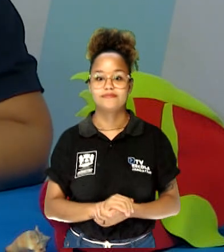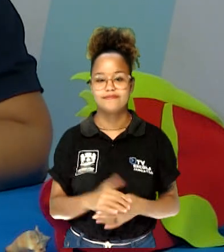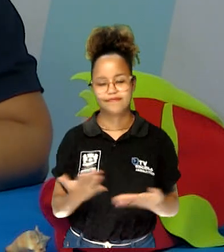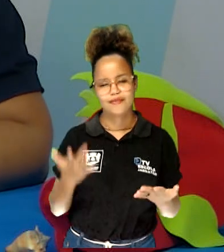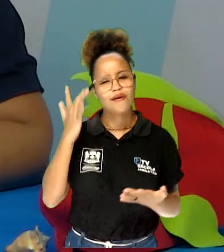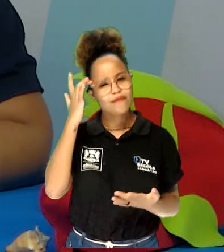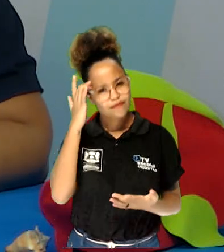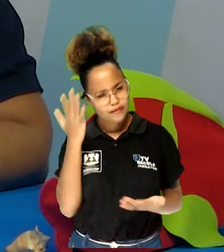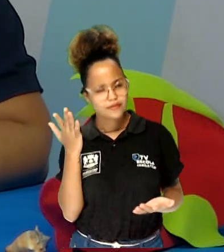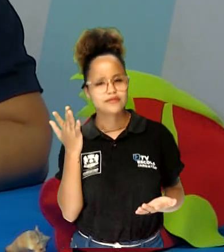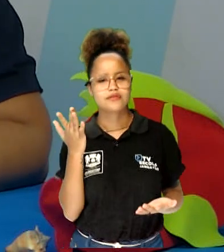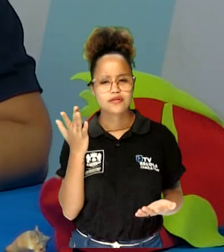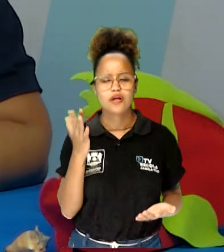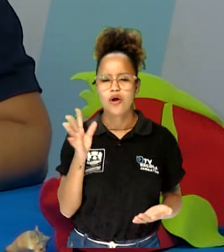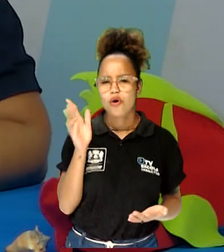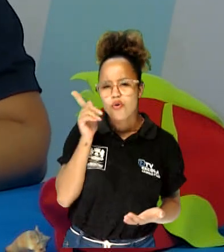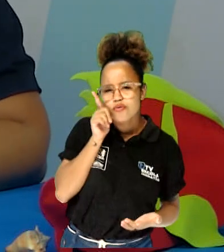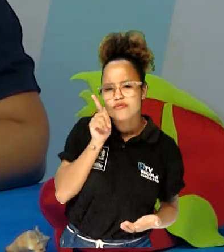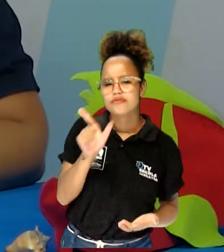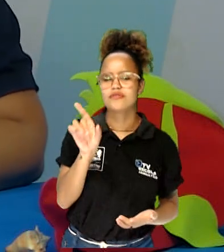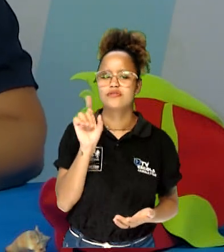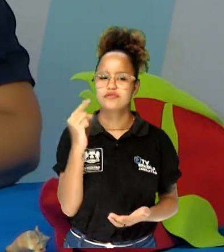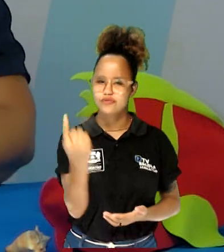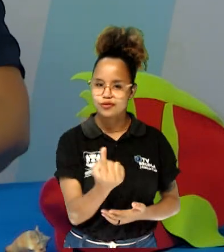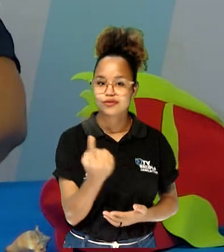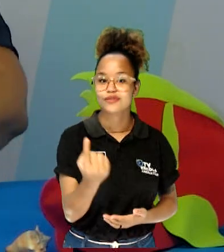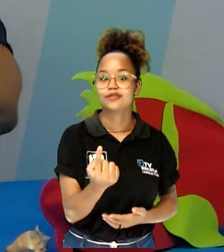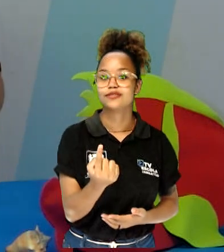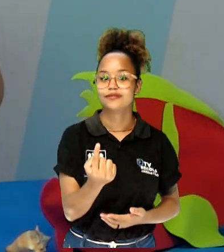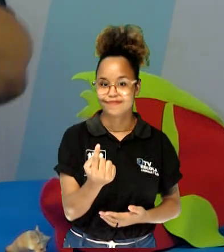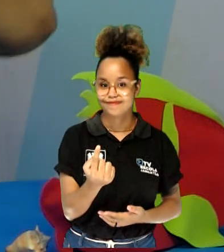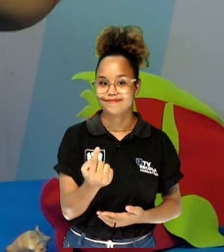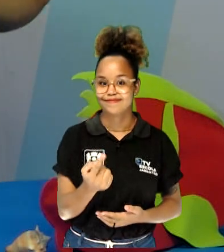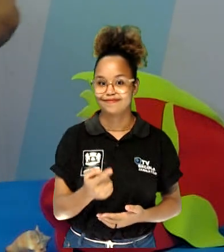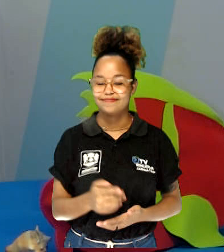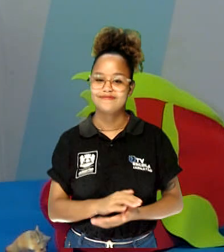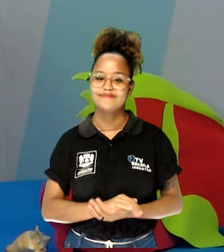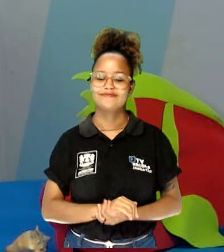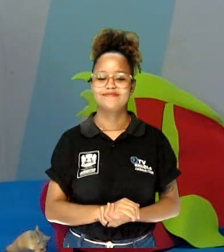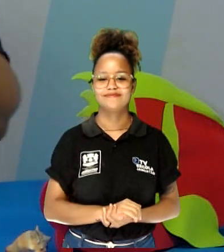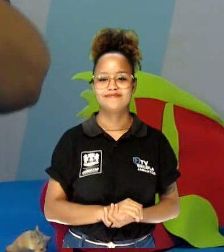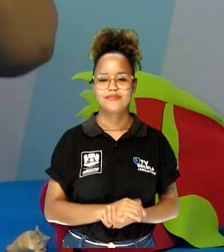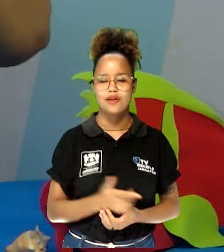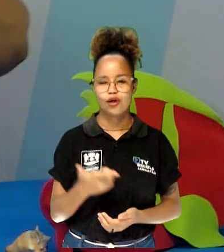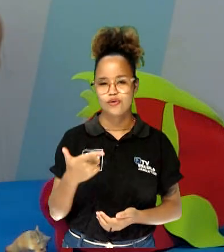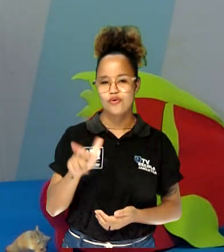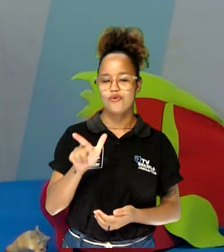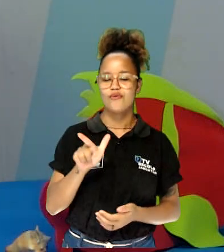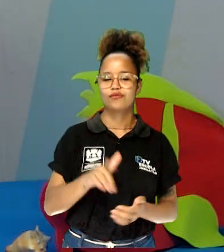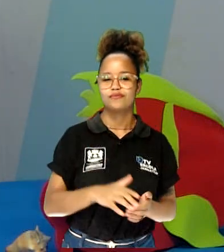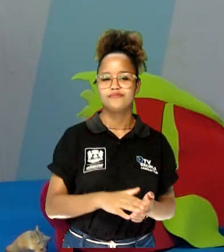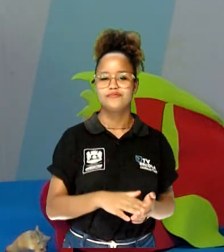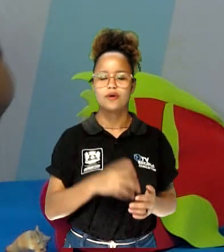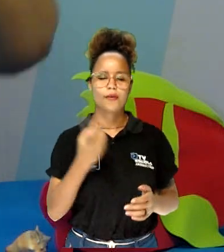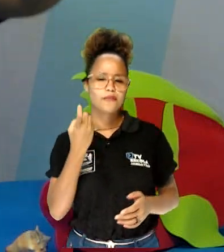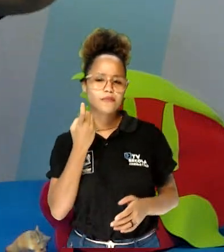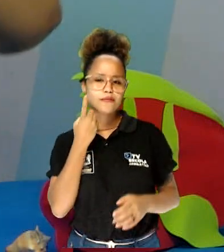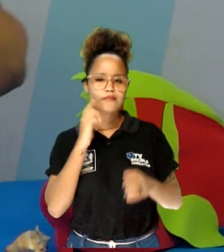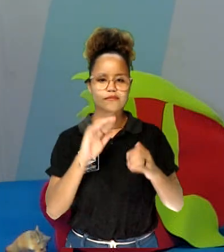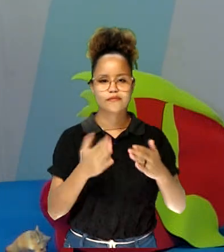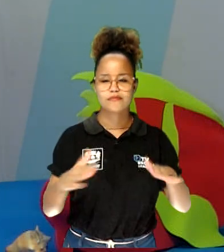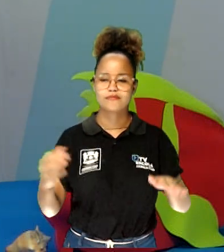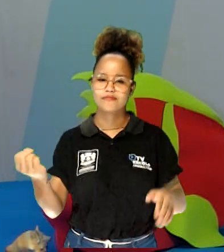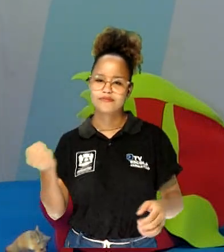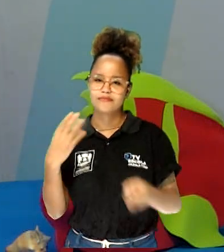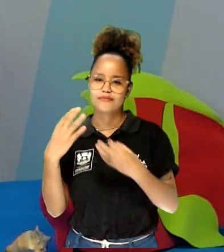Fácil não? Será que consegue agora sozinho? Um, dois, três e. Peixinho do mar me ensina a nadar.